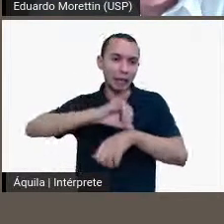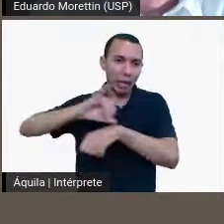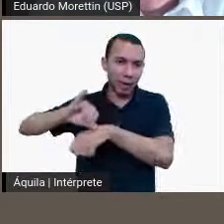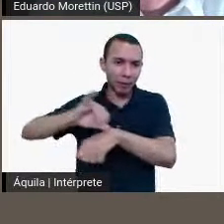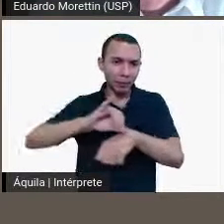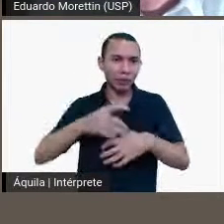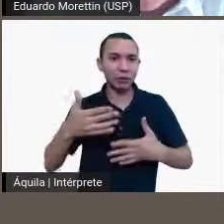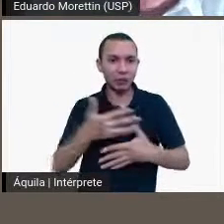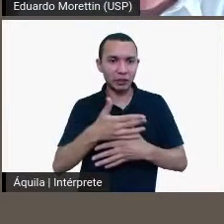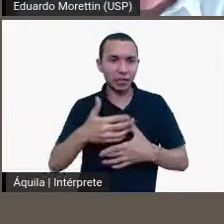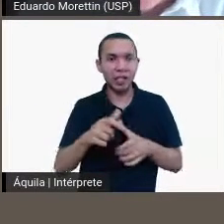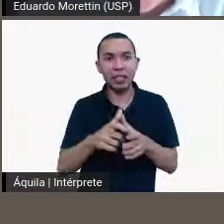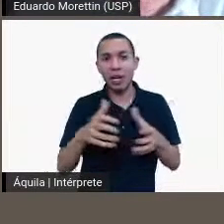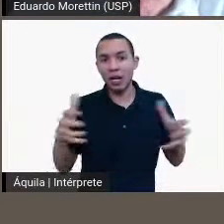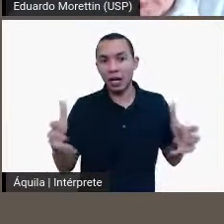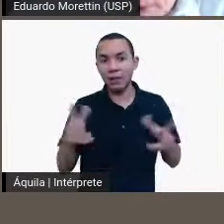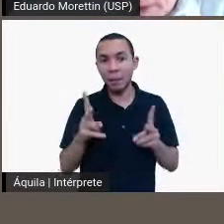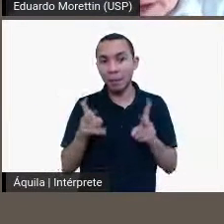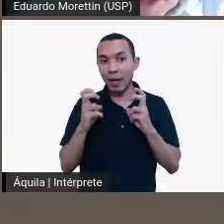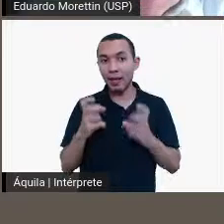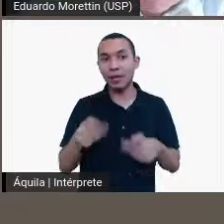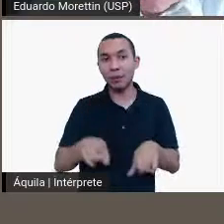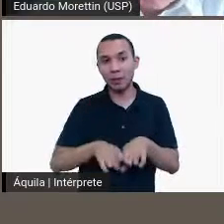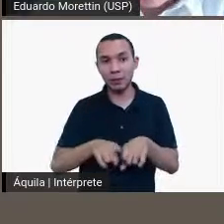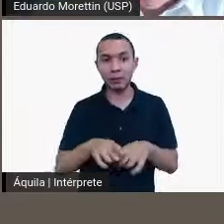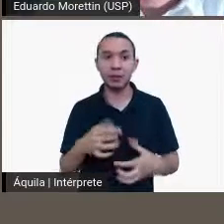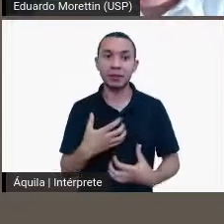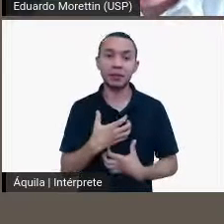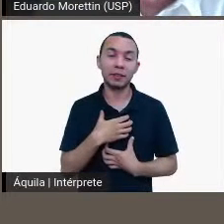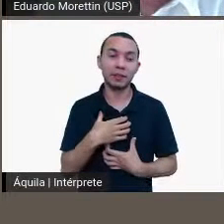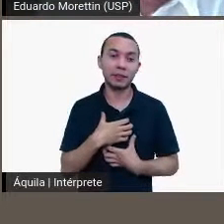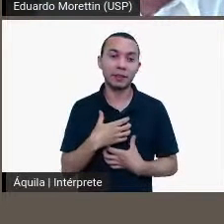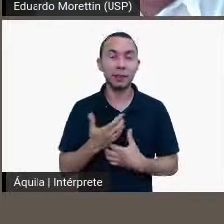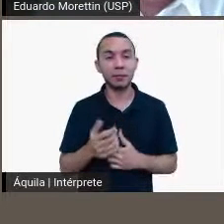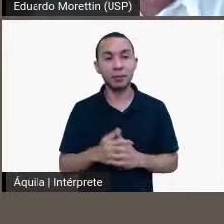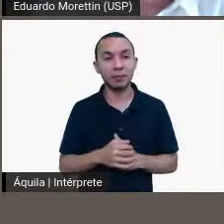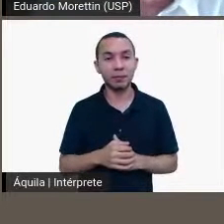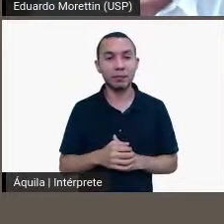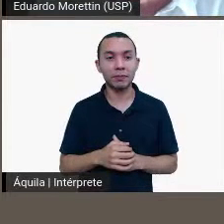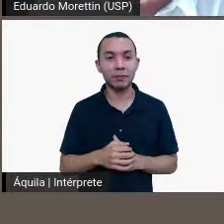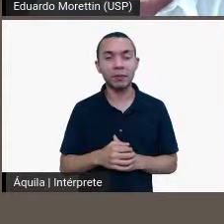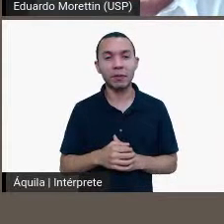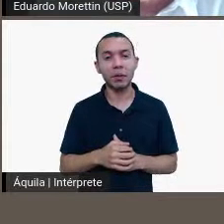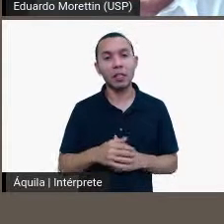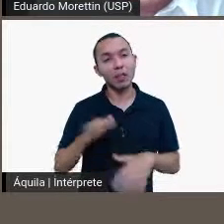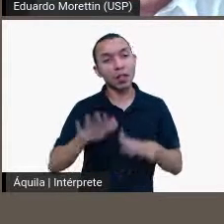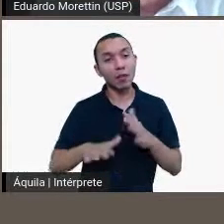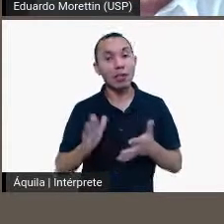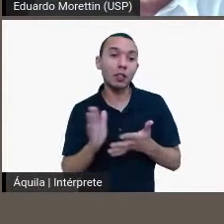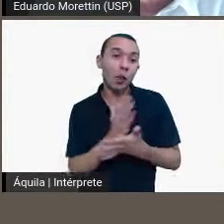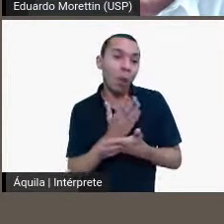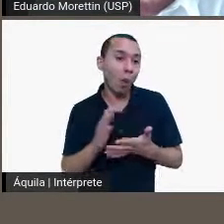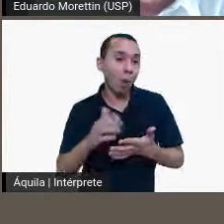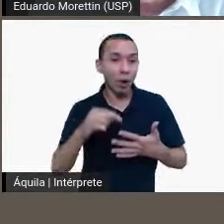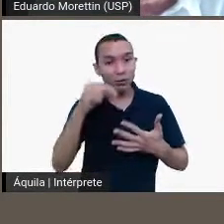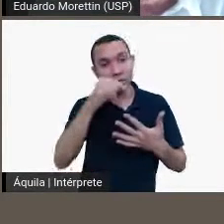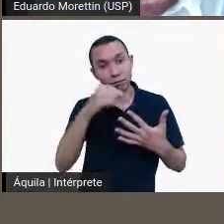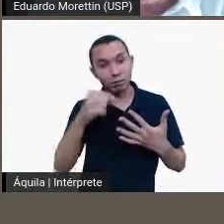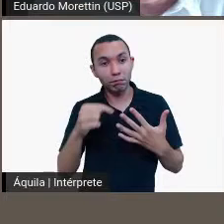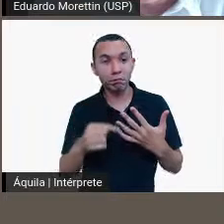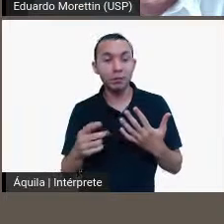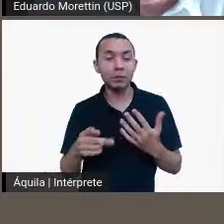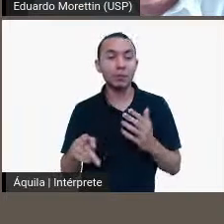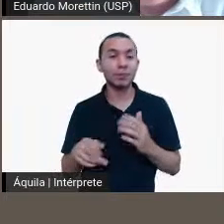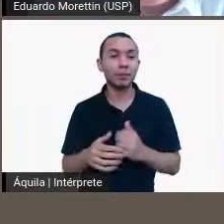percebe e sente, enfim, há um aspecto dessa reflexão da Miriam Hansen, que